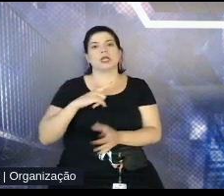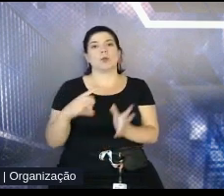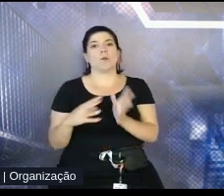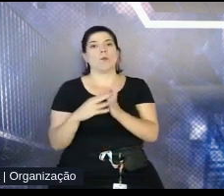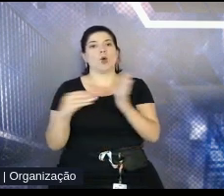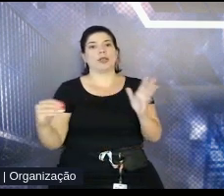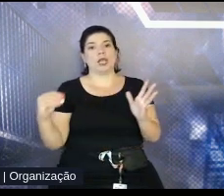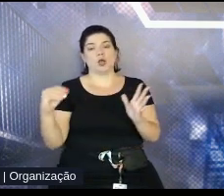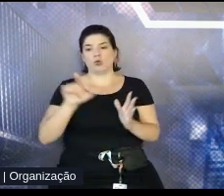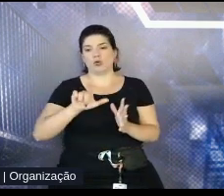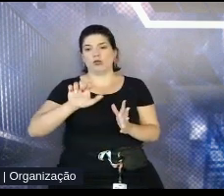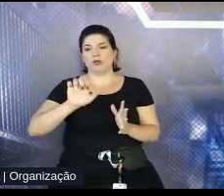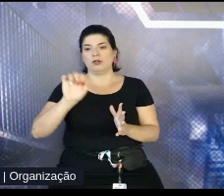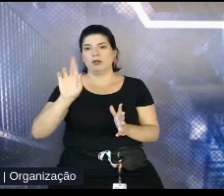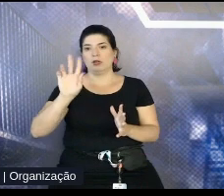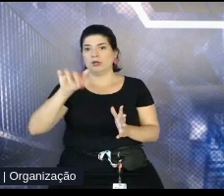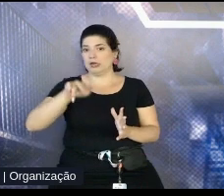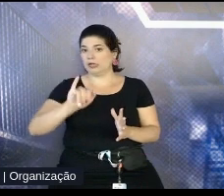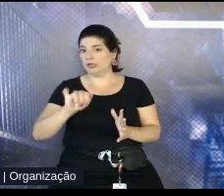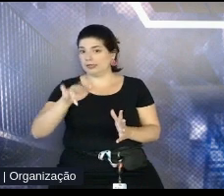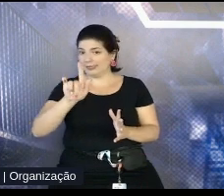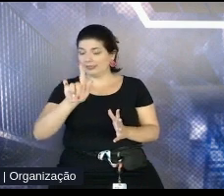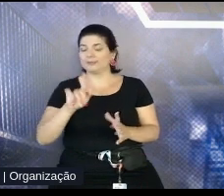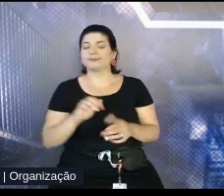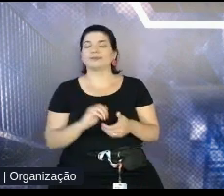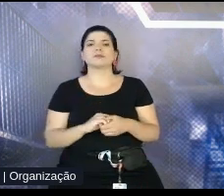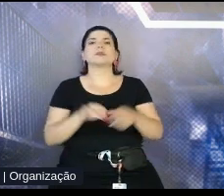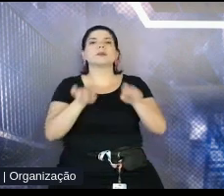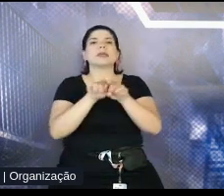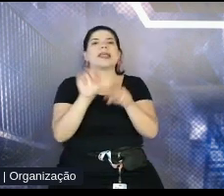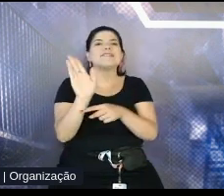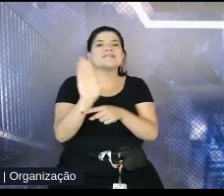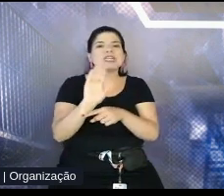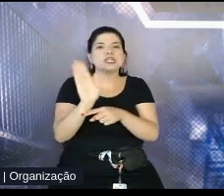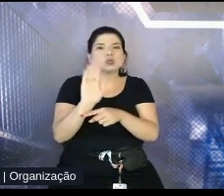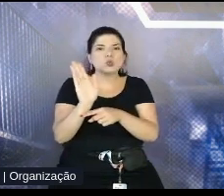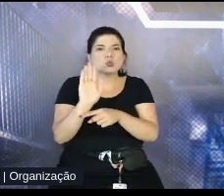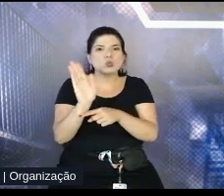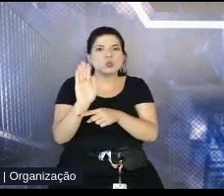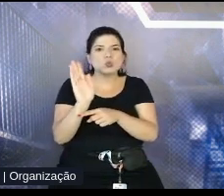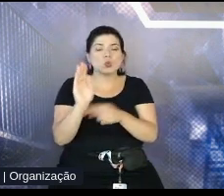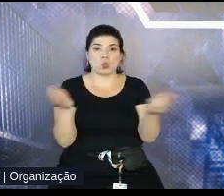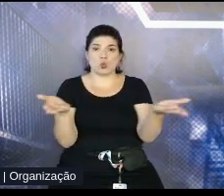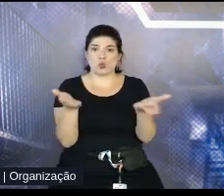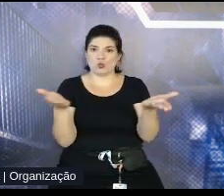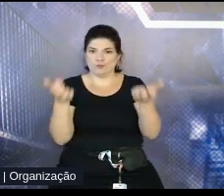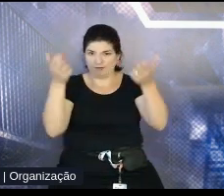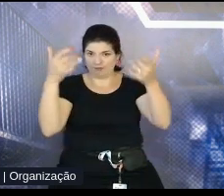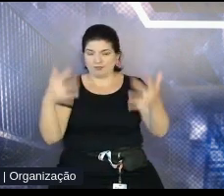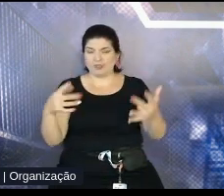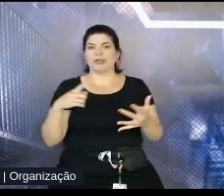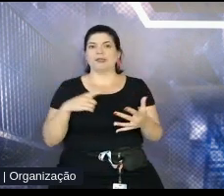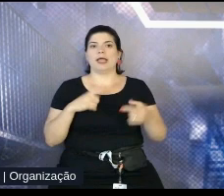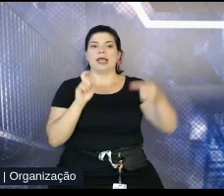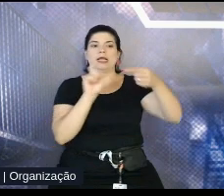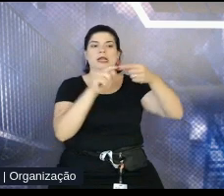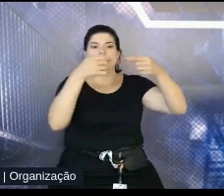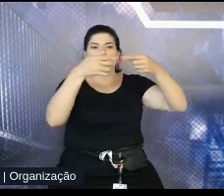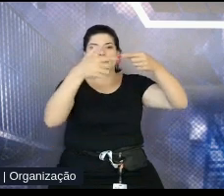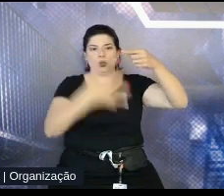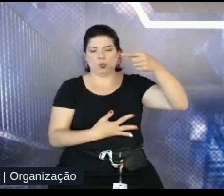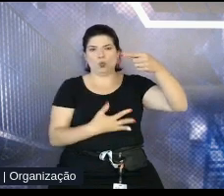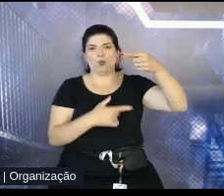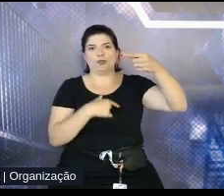né? E nos vídeos, né, tinha comentado para vocês, hoje dentro da Zupedu, a gente é esse